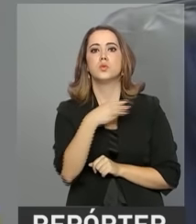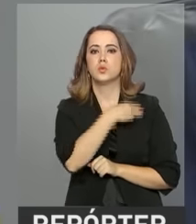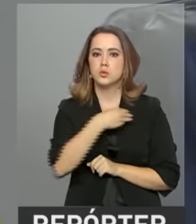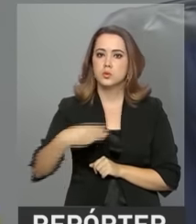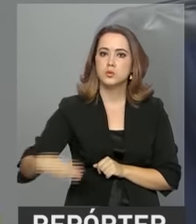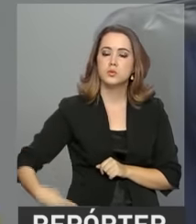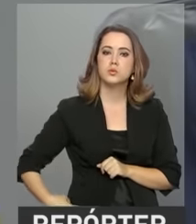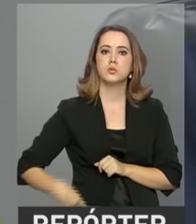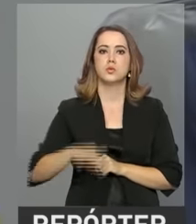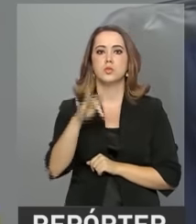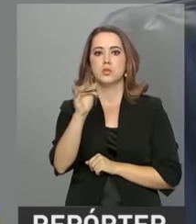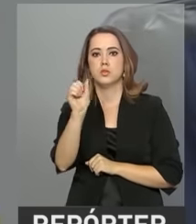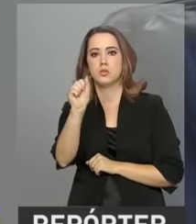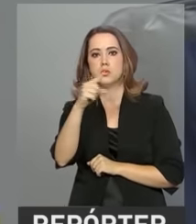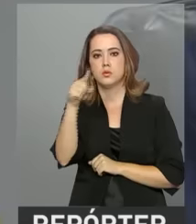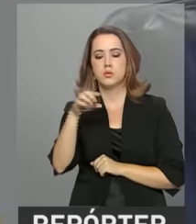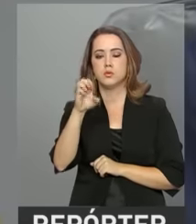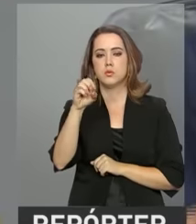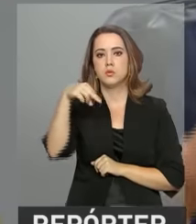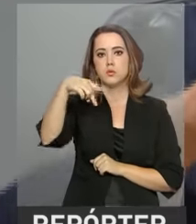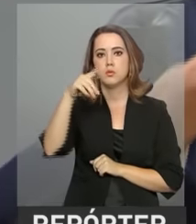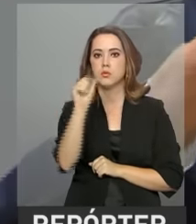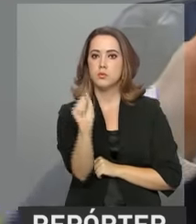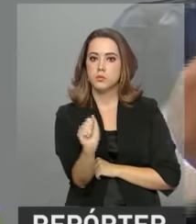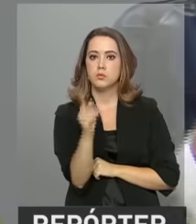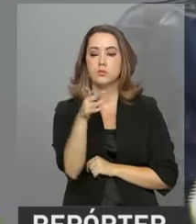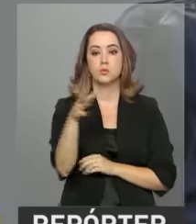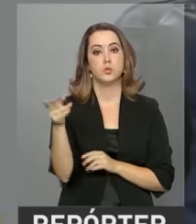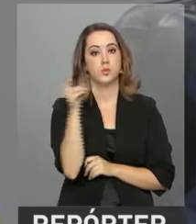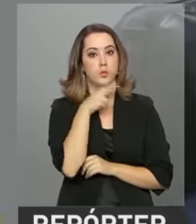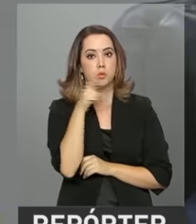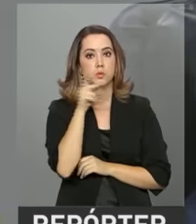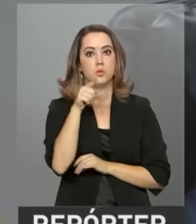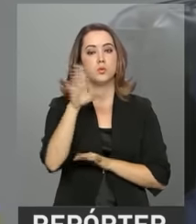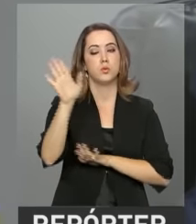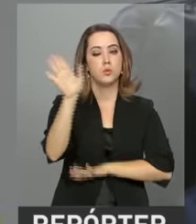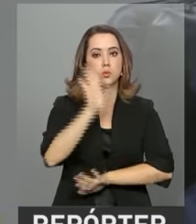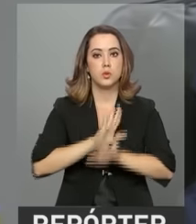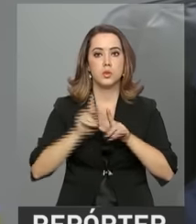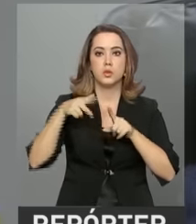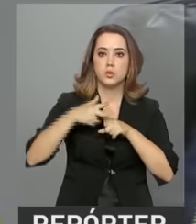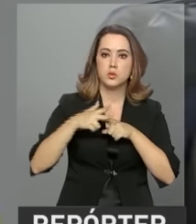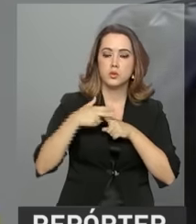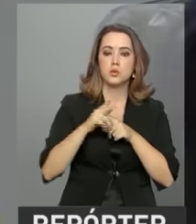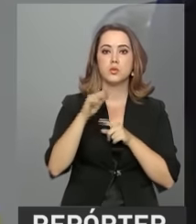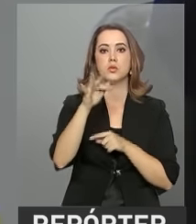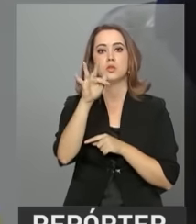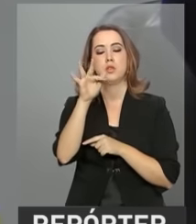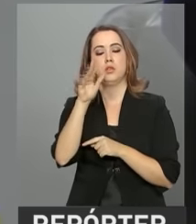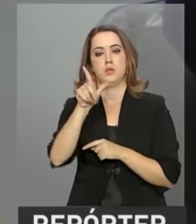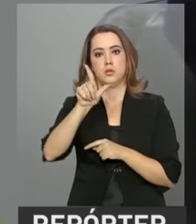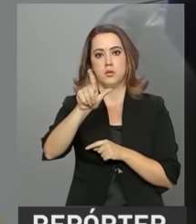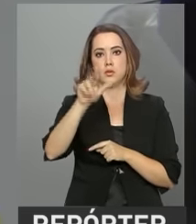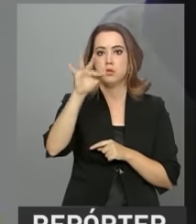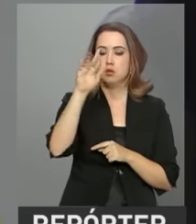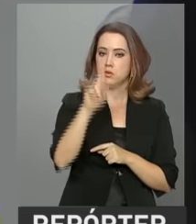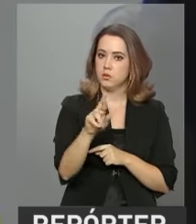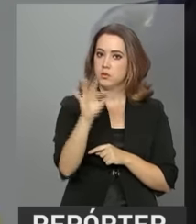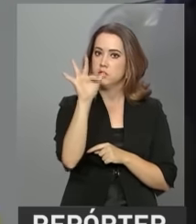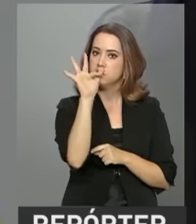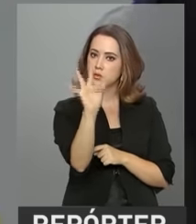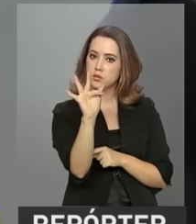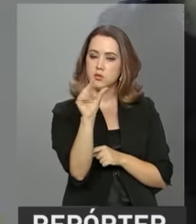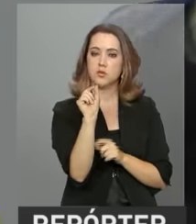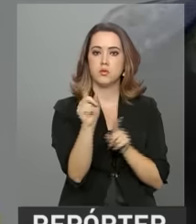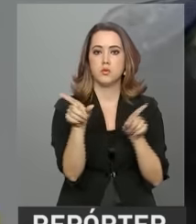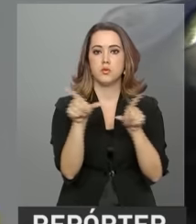Fazenda, de apresentar o mais rápido possível, aí uma atualização completa da lei da responsabilidade fiscal envolvendo